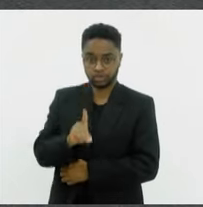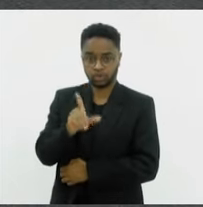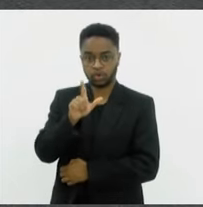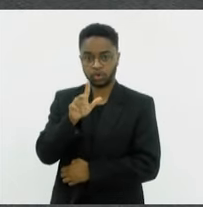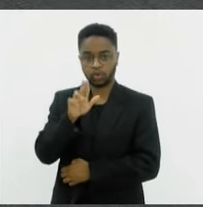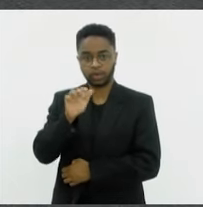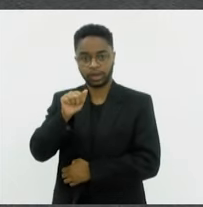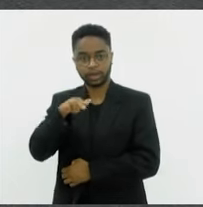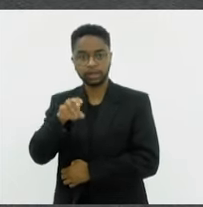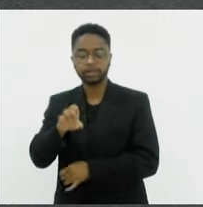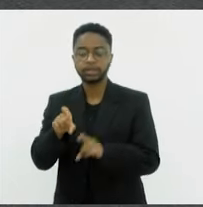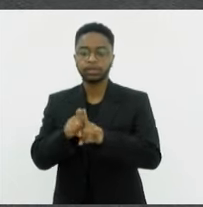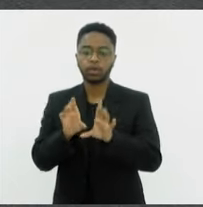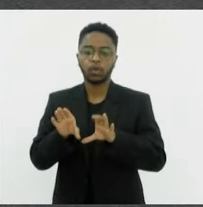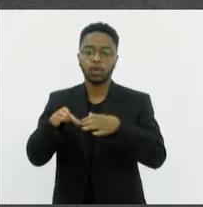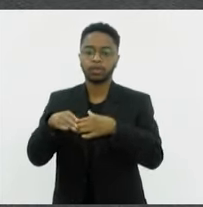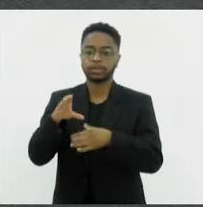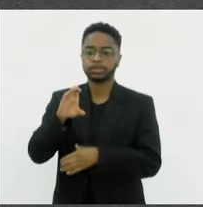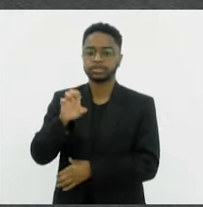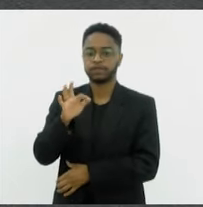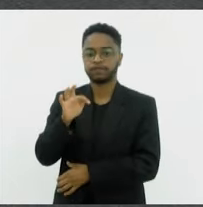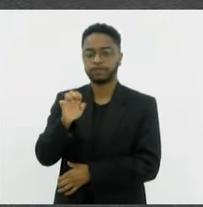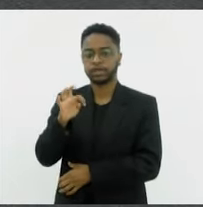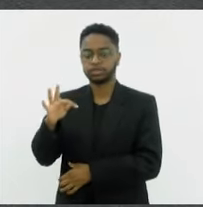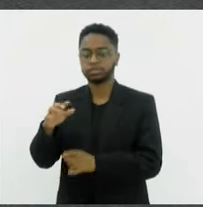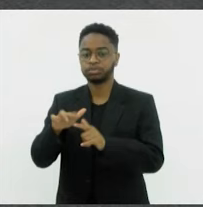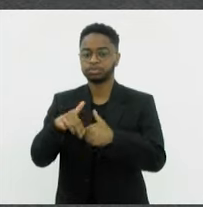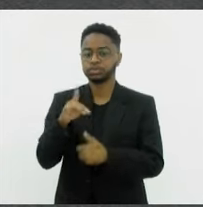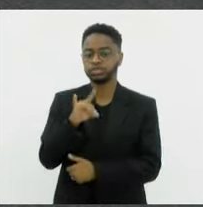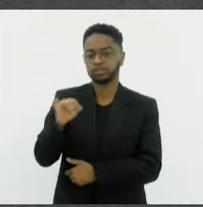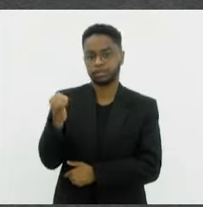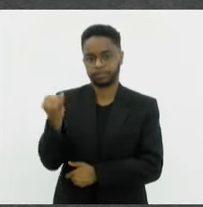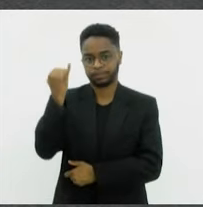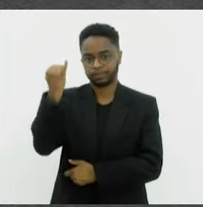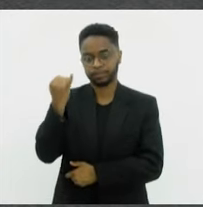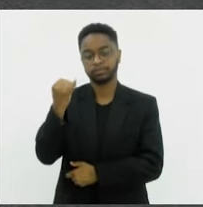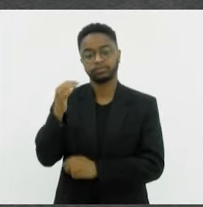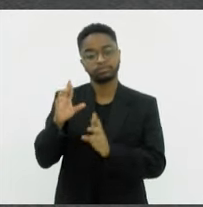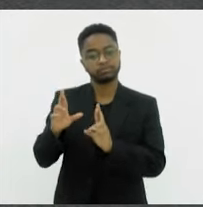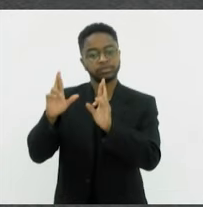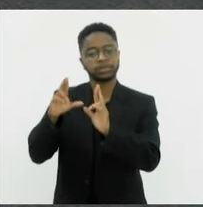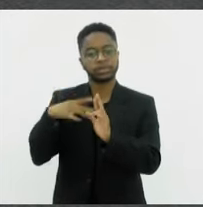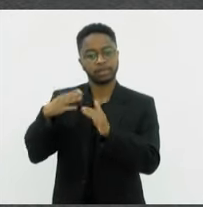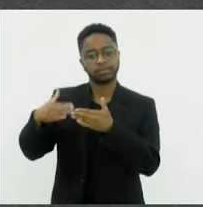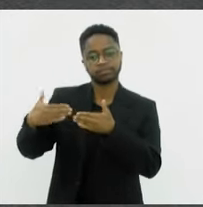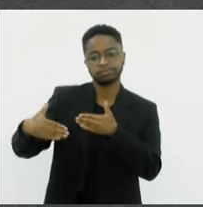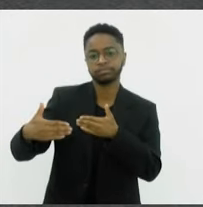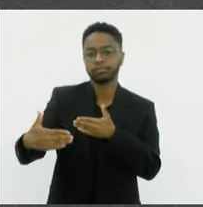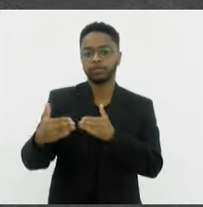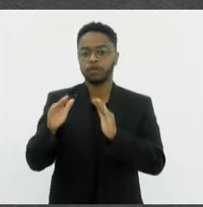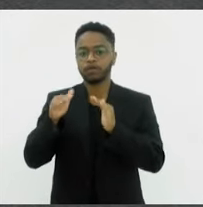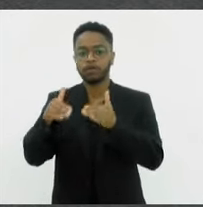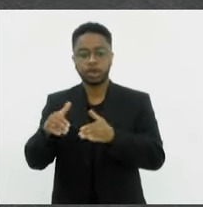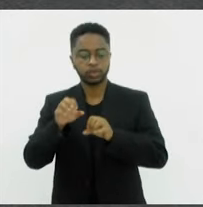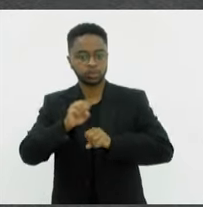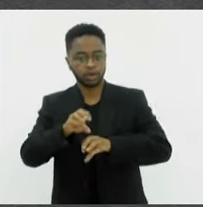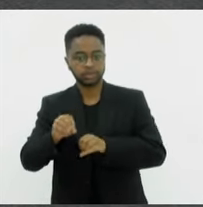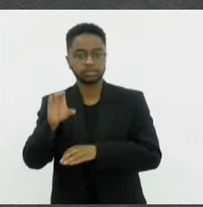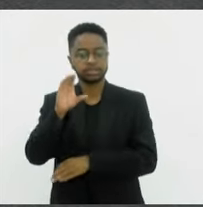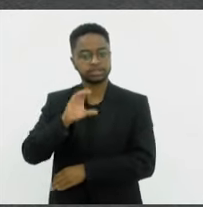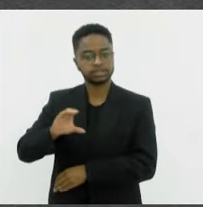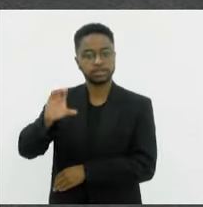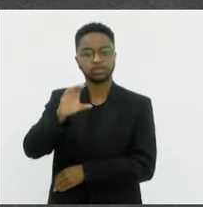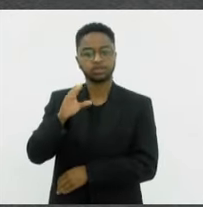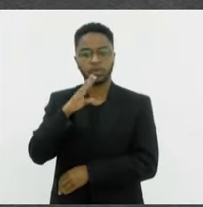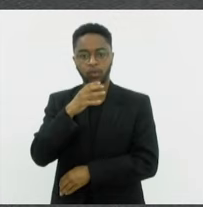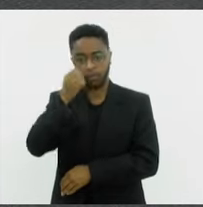comunidade do CEFET Nova Iguaçu por essa data tão importante. Que venham muito mais décadas de educação, ciência, conhecimento,